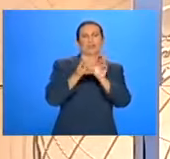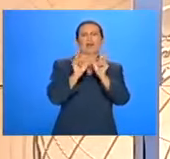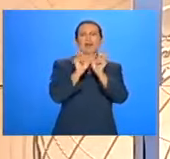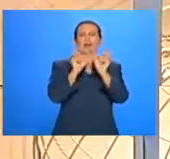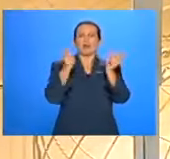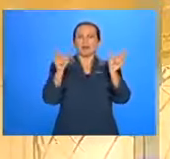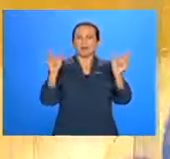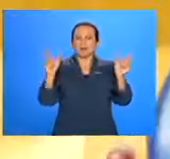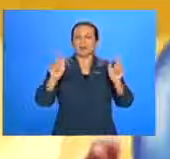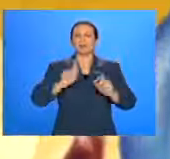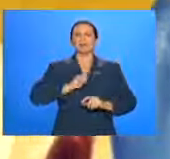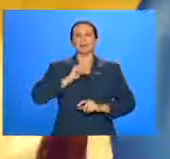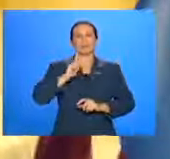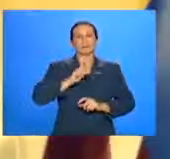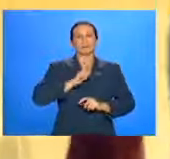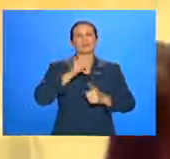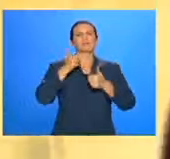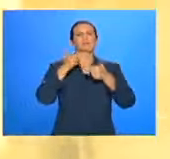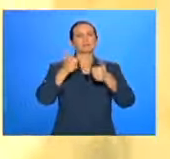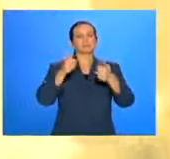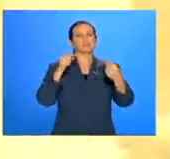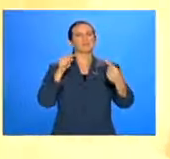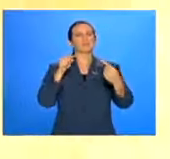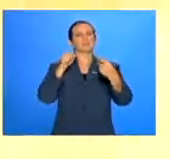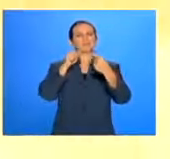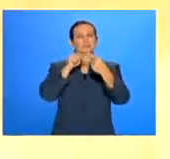gramaticalmente aceito.